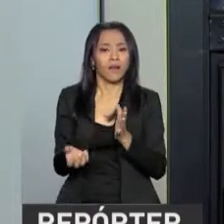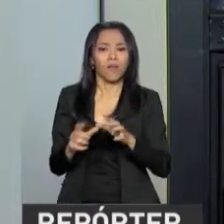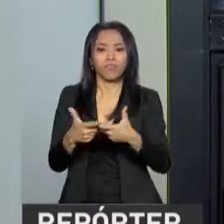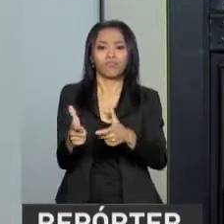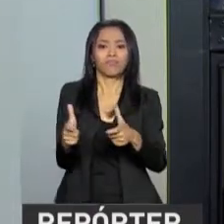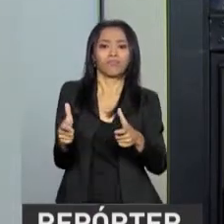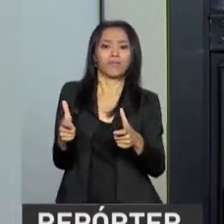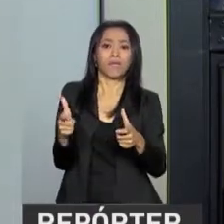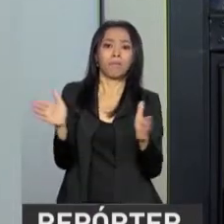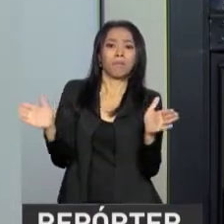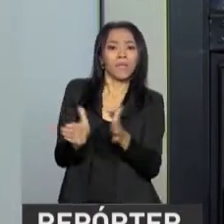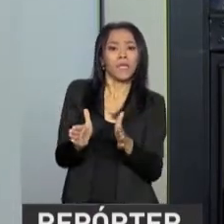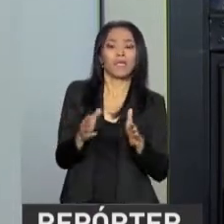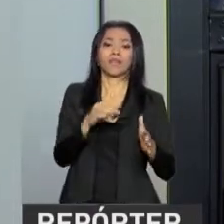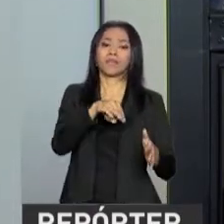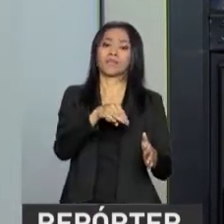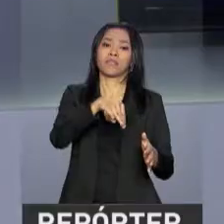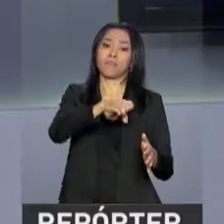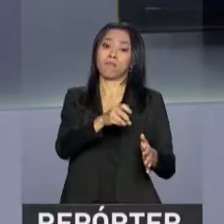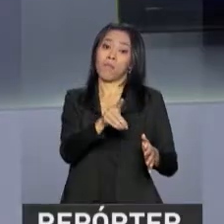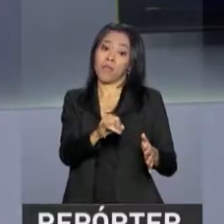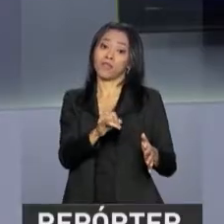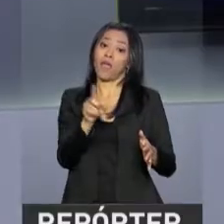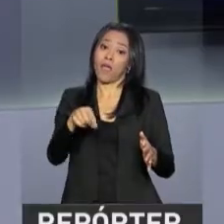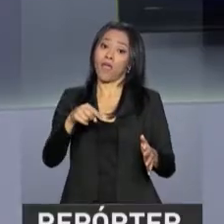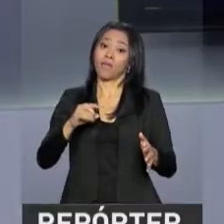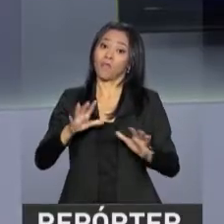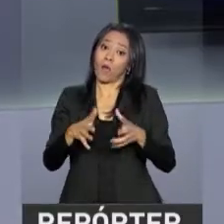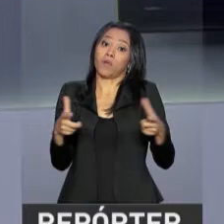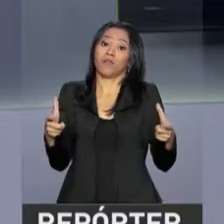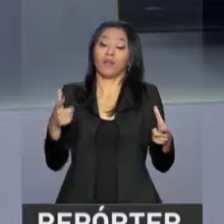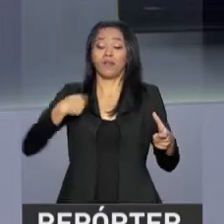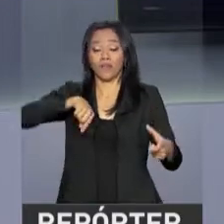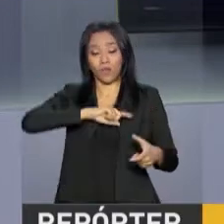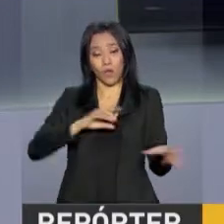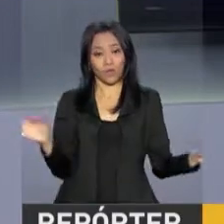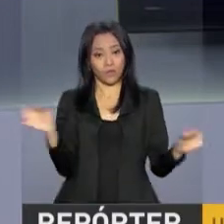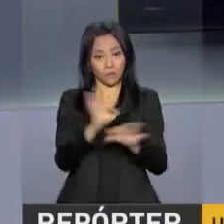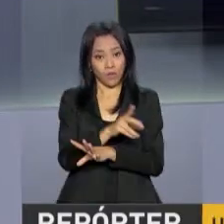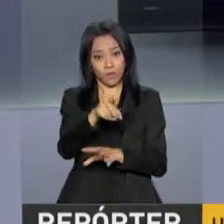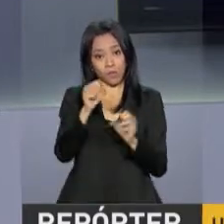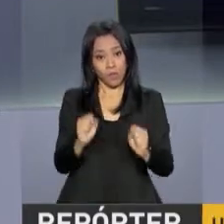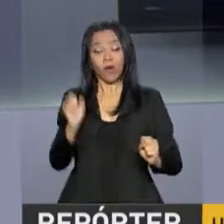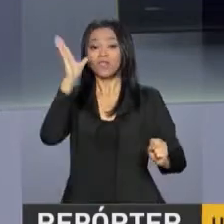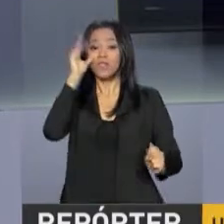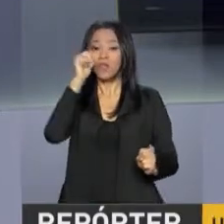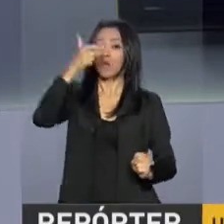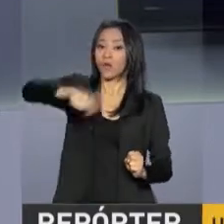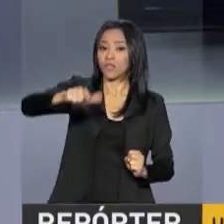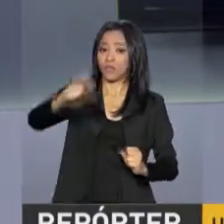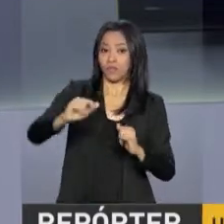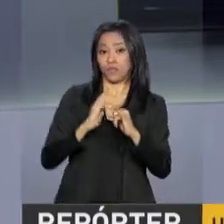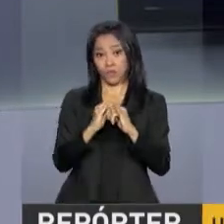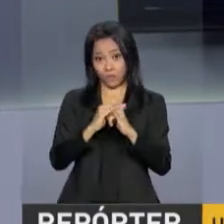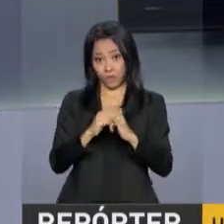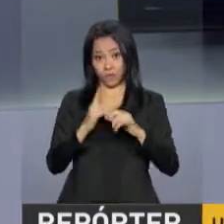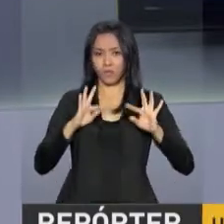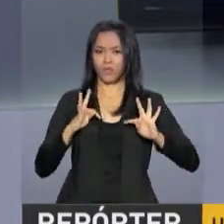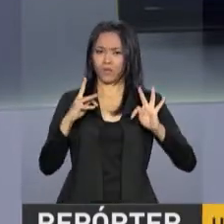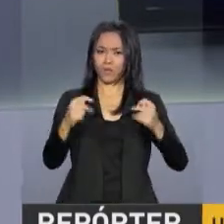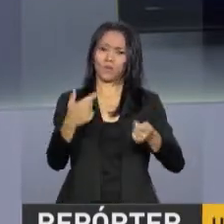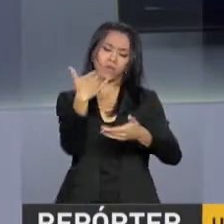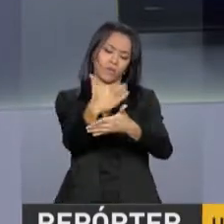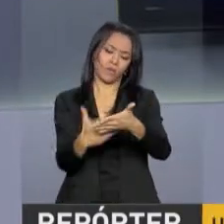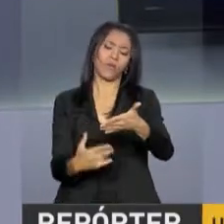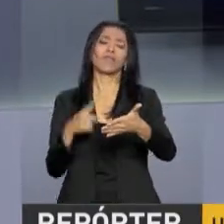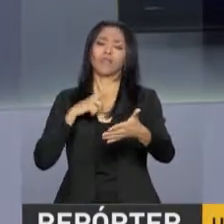médias empresas ela só tem de crescer e nós ficamos por aqui você pode rever as reportagens no youtube e toda a